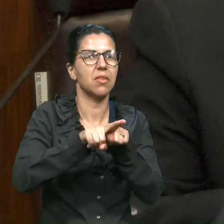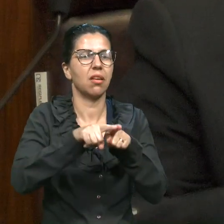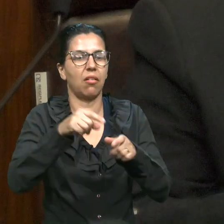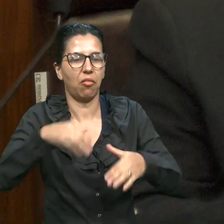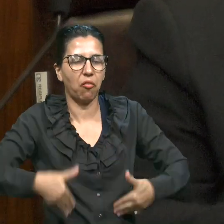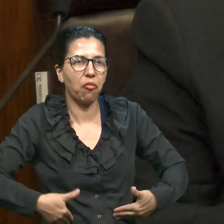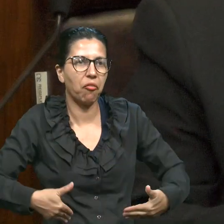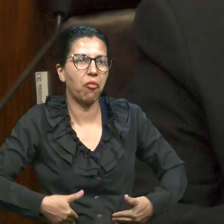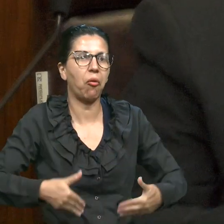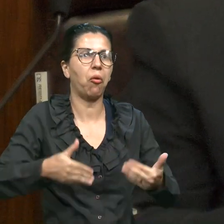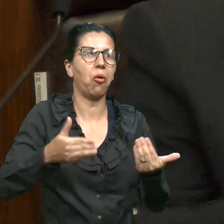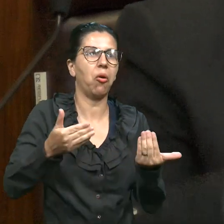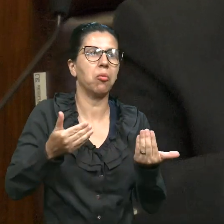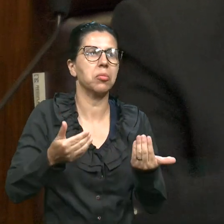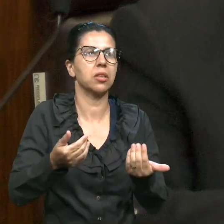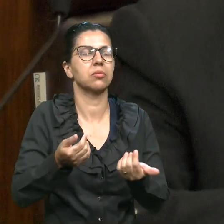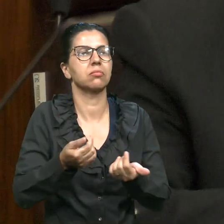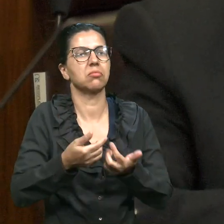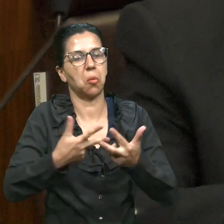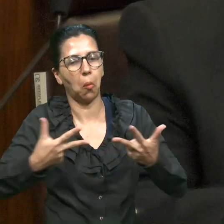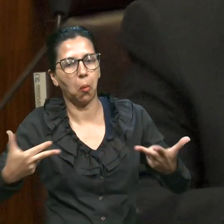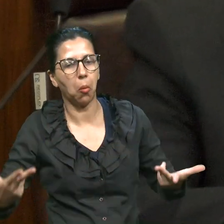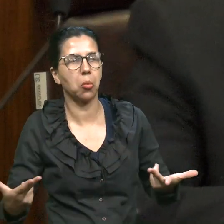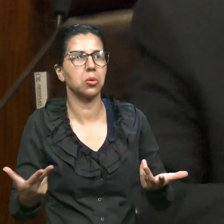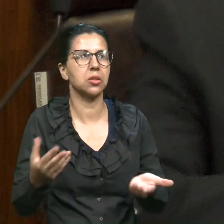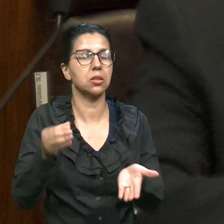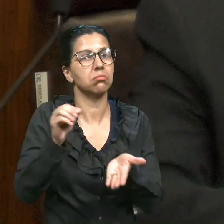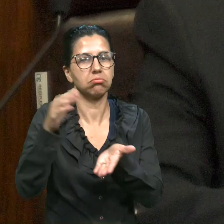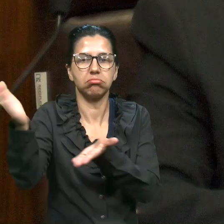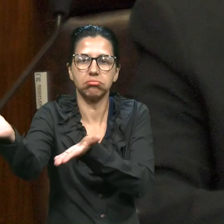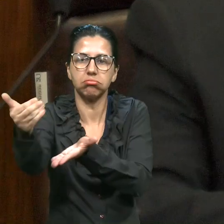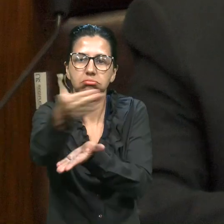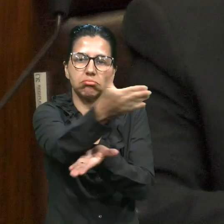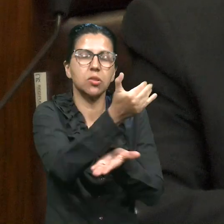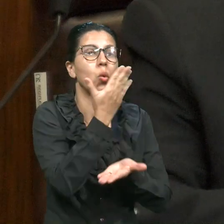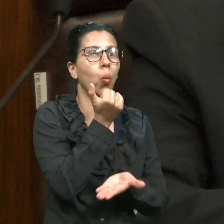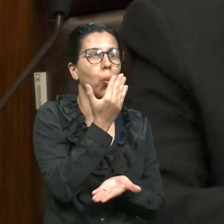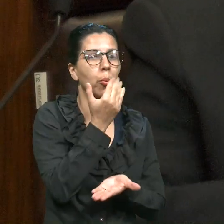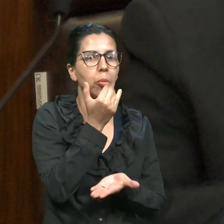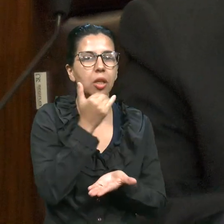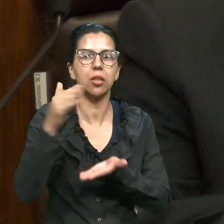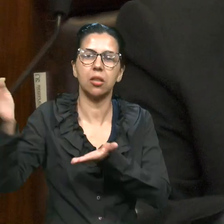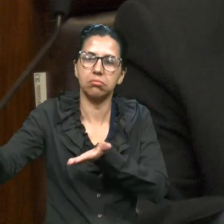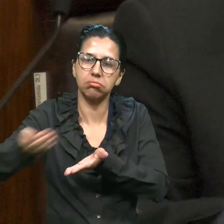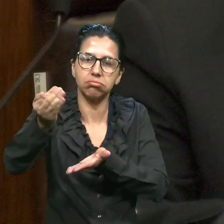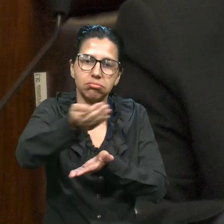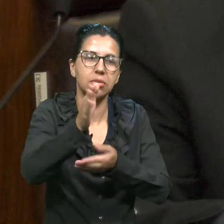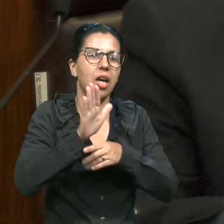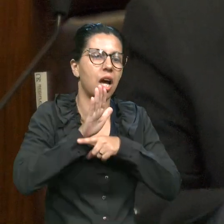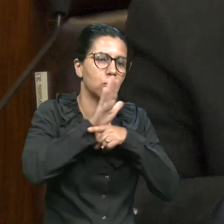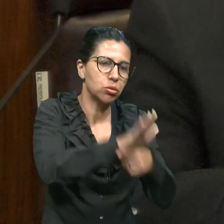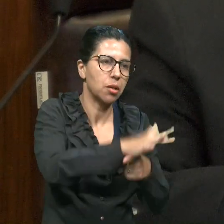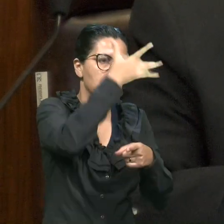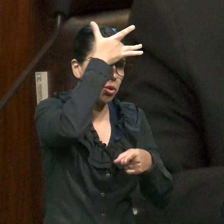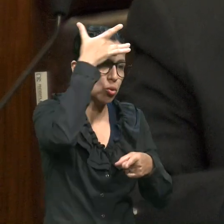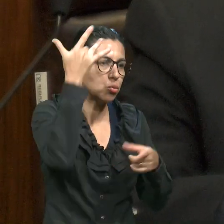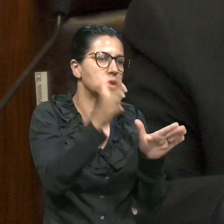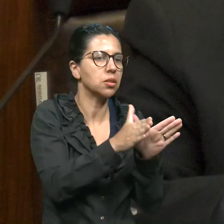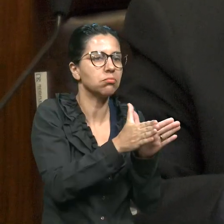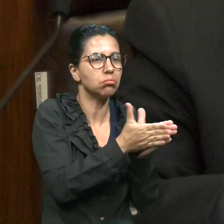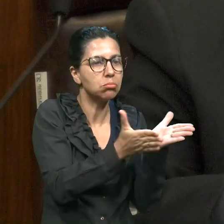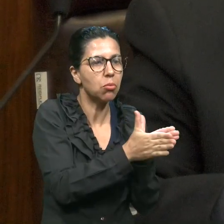Vida, no qual será realizada a arrecadação de alimentos pelo Poder Público, destinada às famílias necessitadas do município.